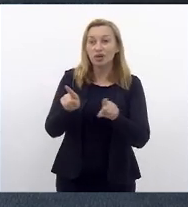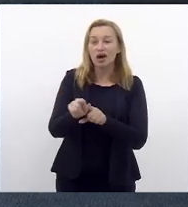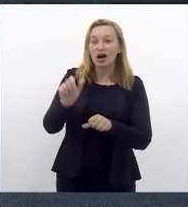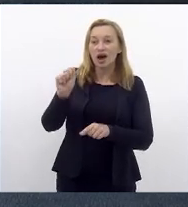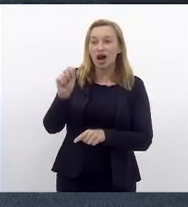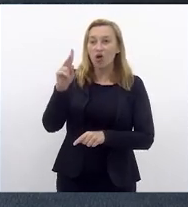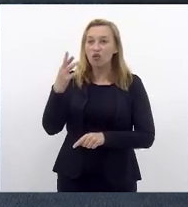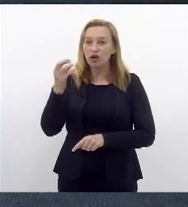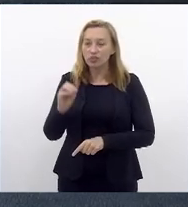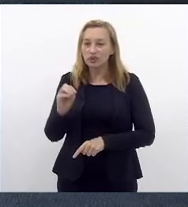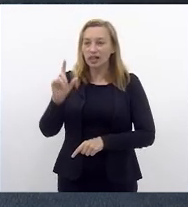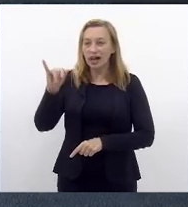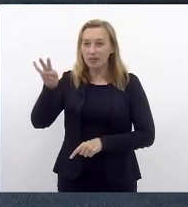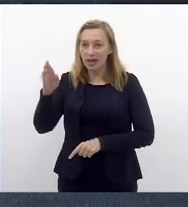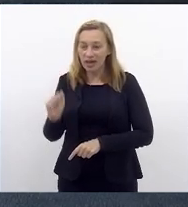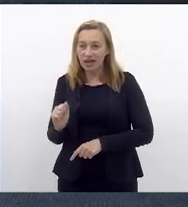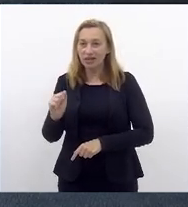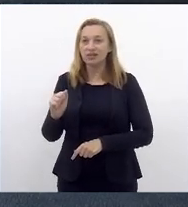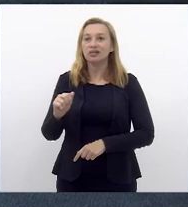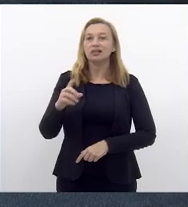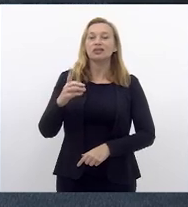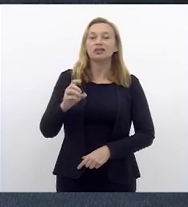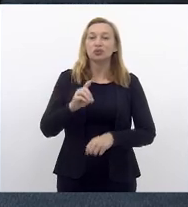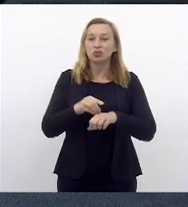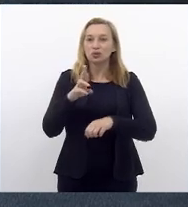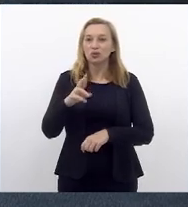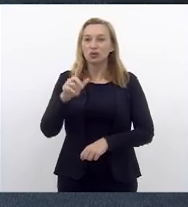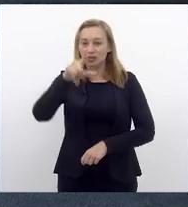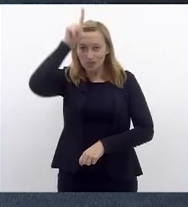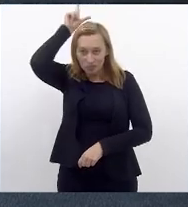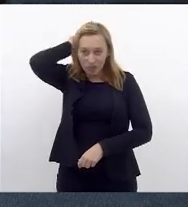da Camélia. Com a palavra, doutor Luiz Paulo.